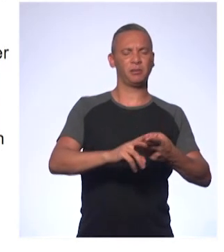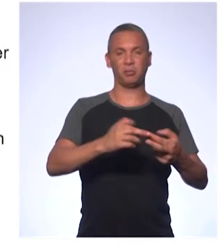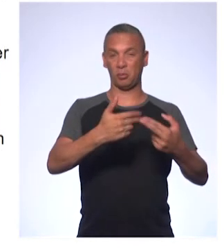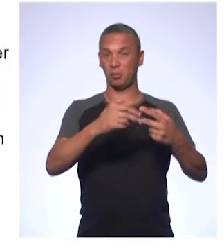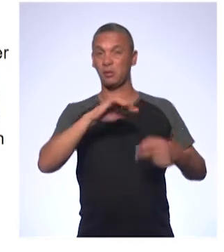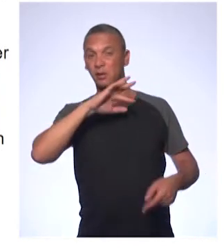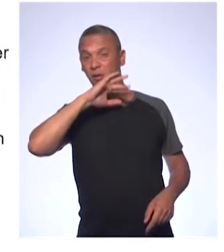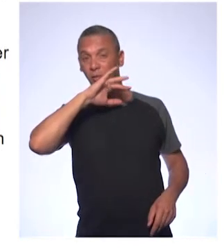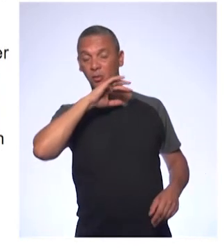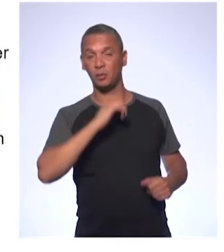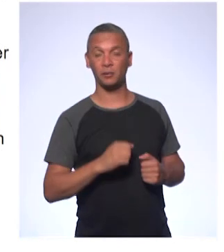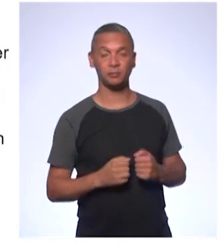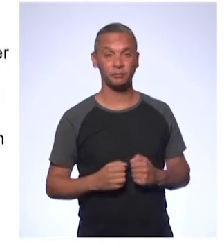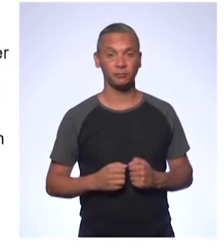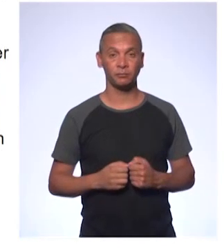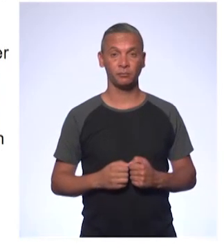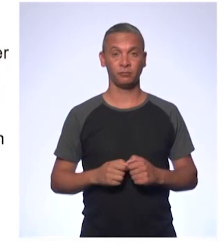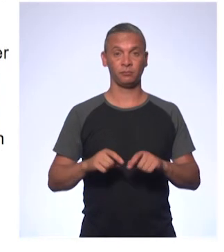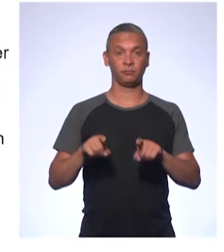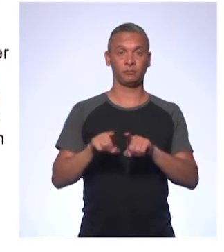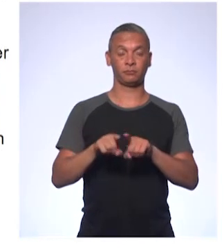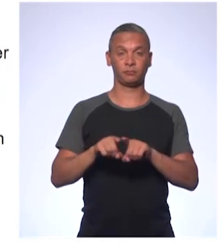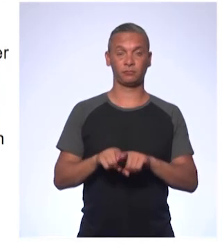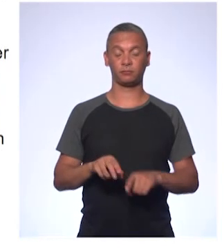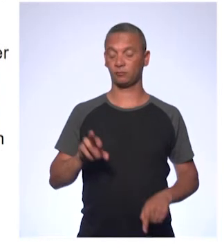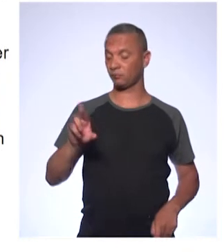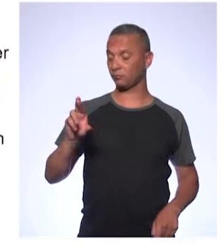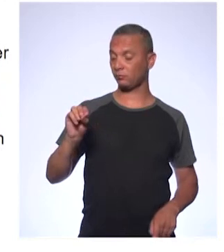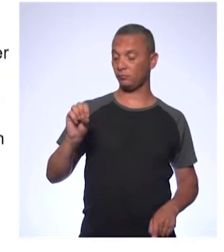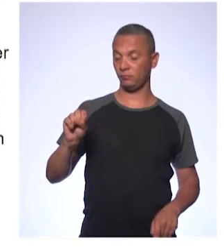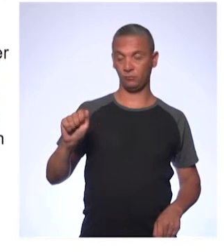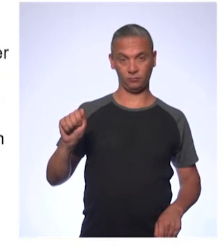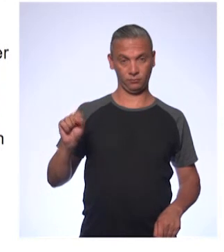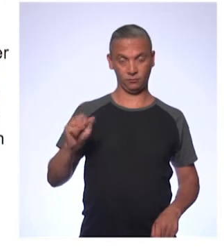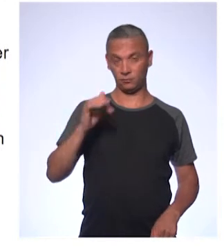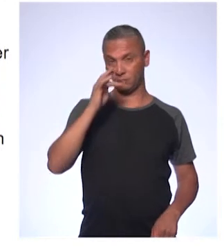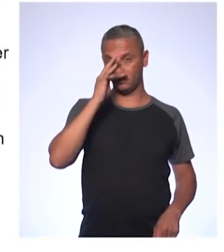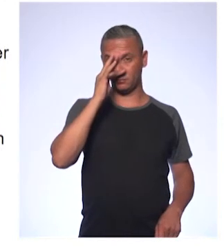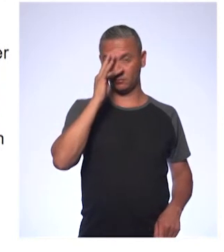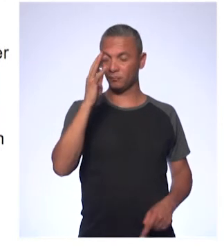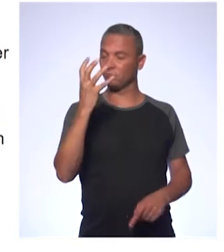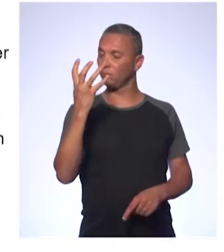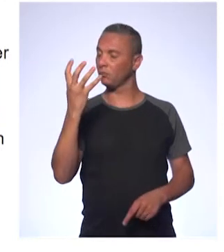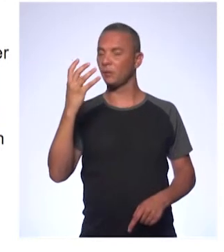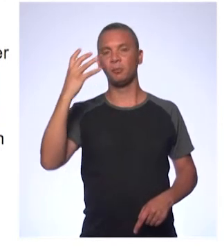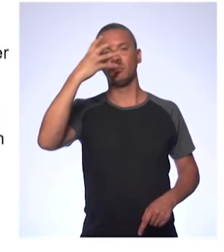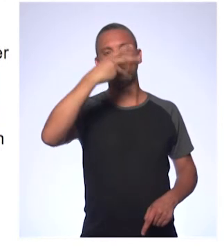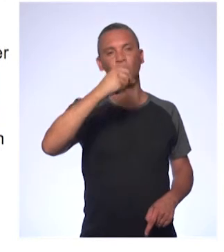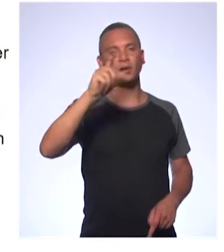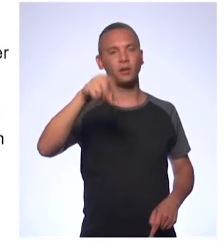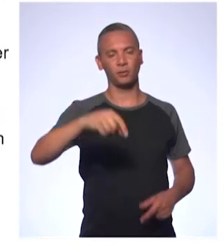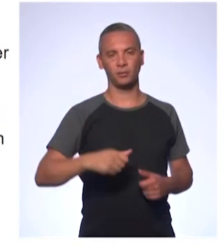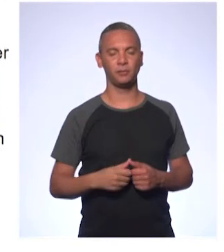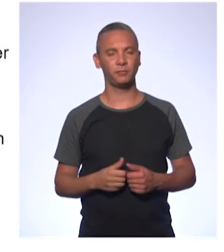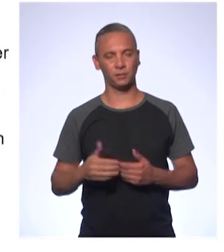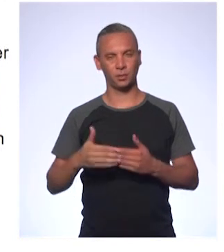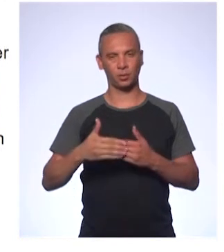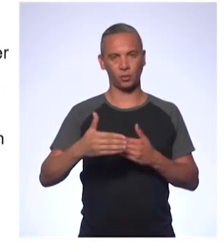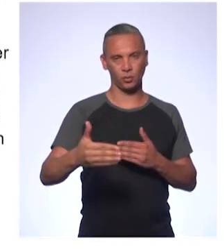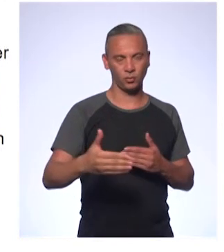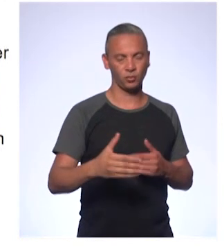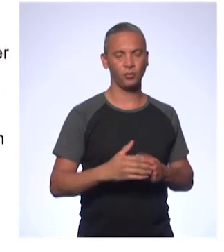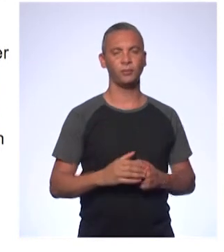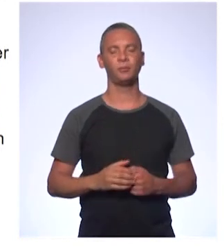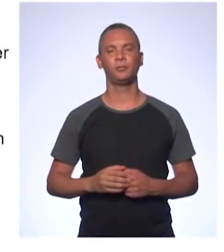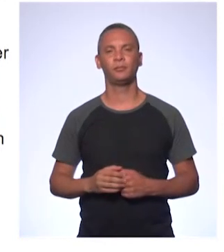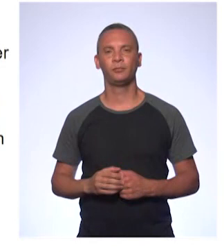ruim, e a gente tem rosas, como algo bonito também, não é? E seguimos com um